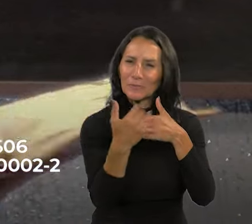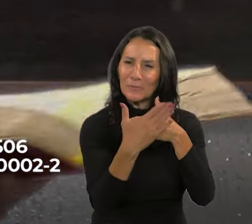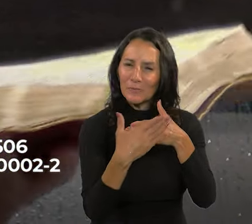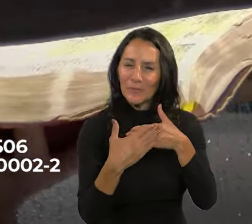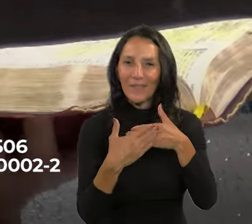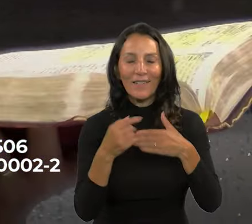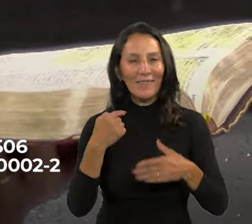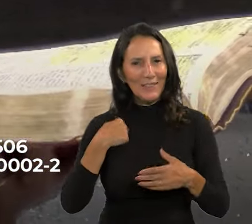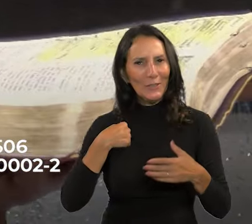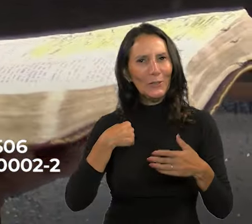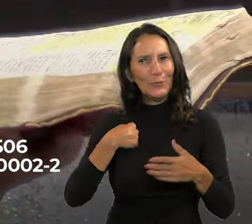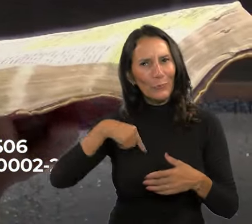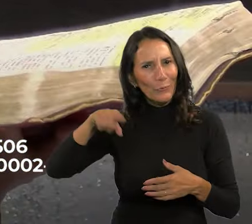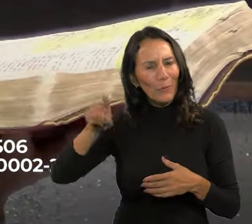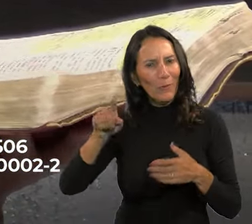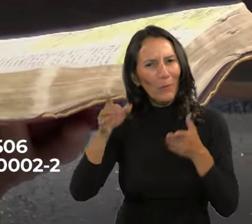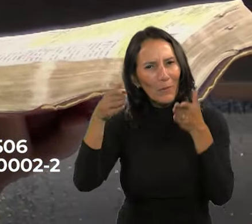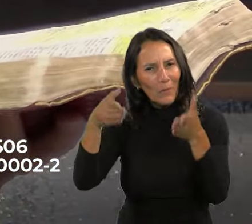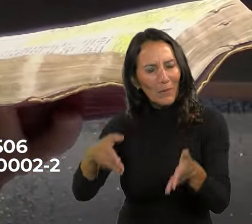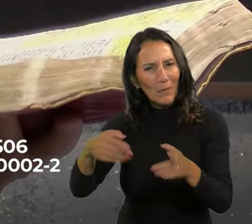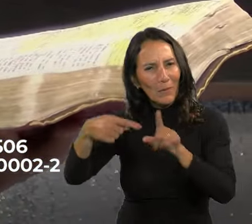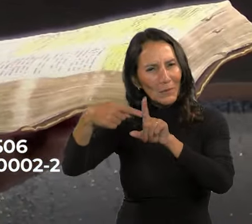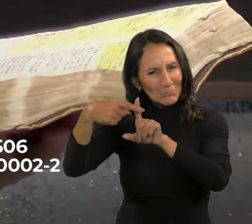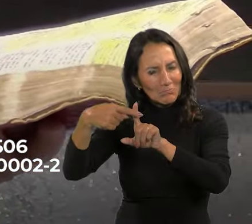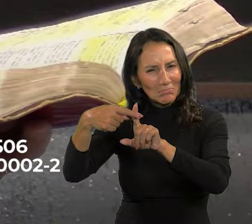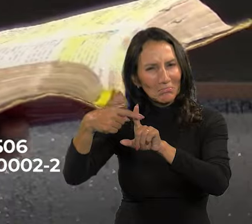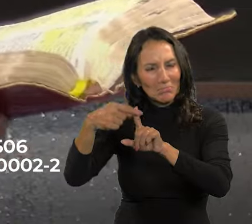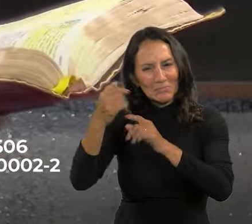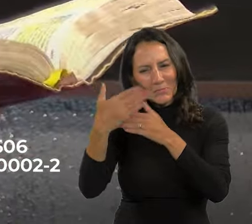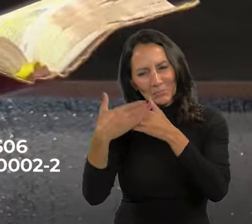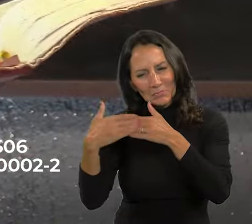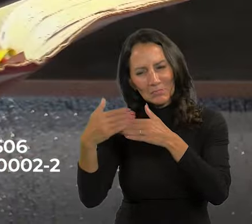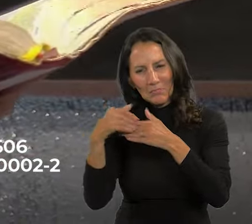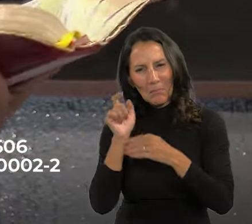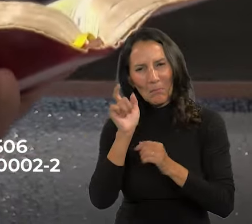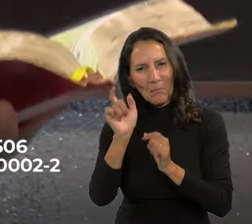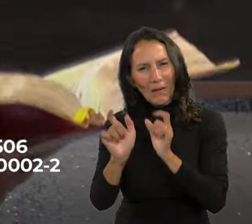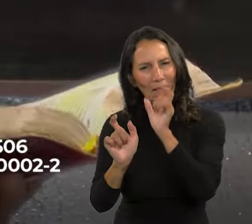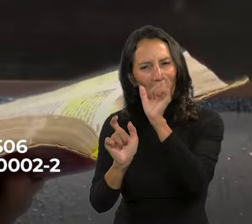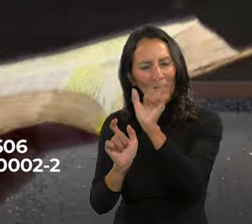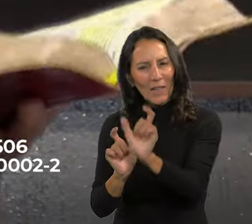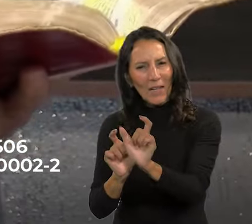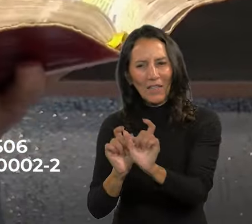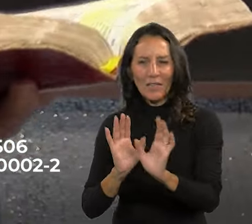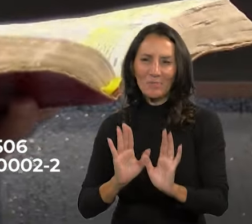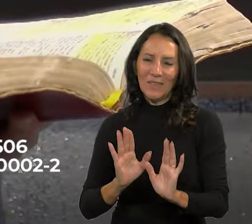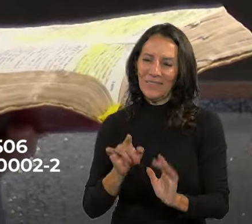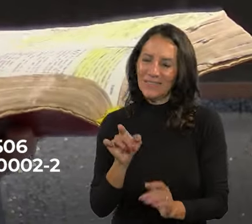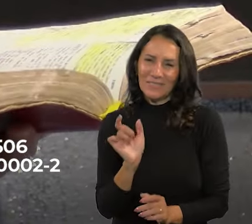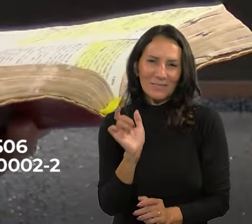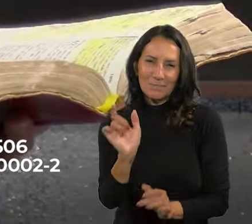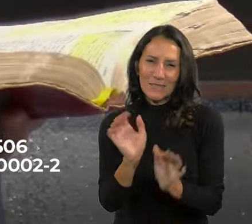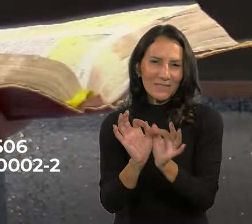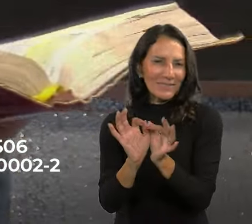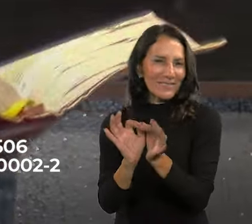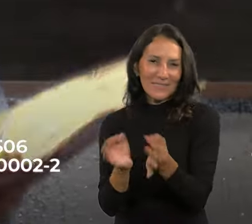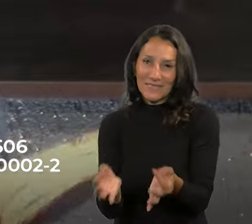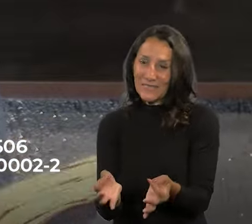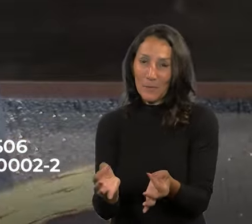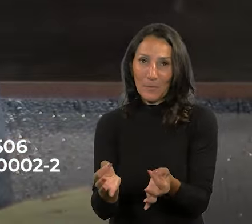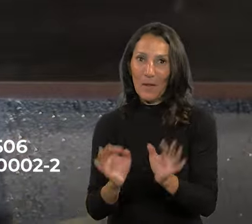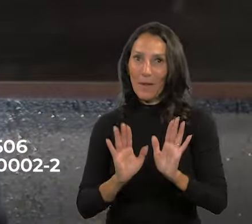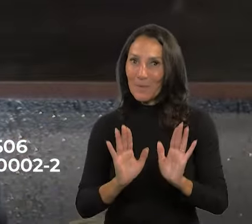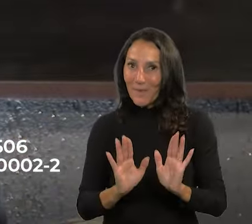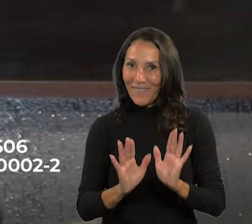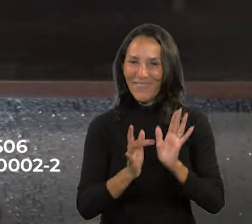tento consolar as pessoas, dou uma palavra, mas não é aquilo que vai mudar a vida deles totalmente. Agora,